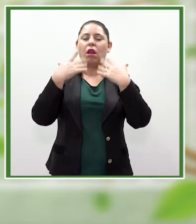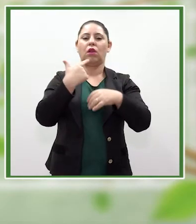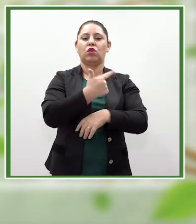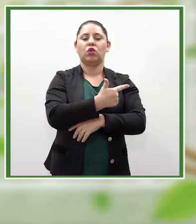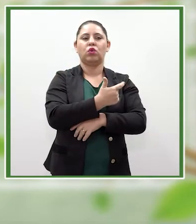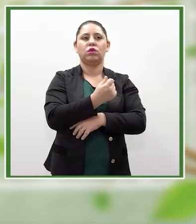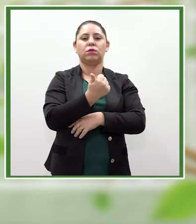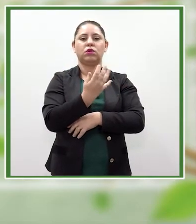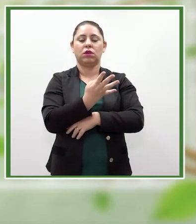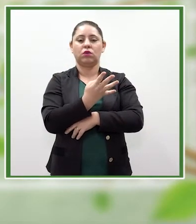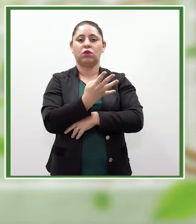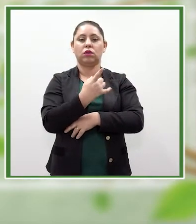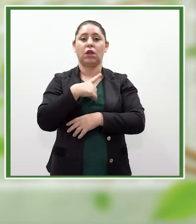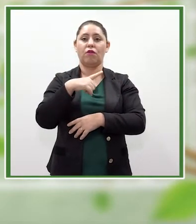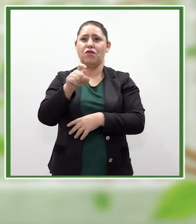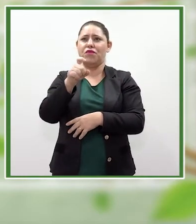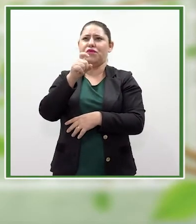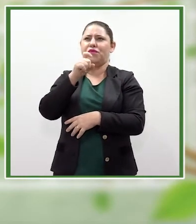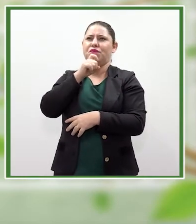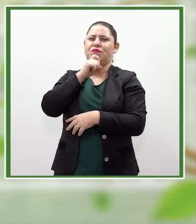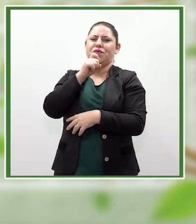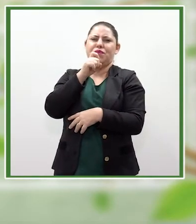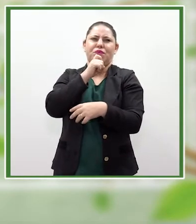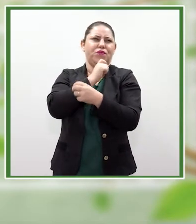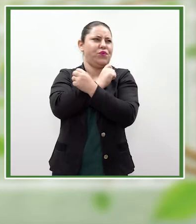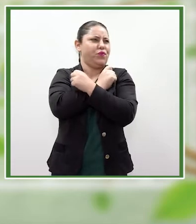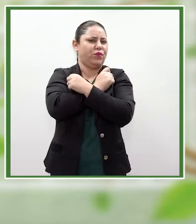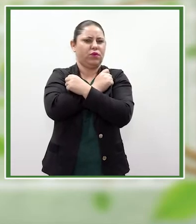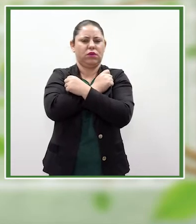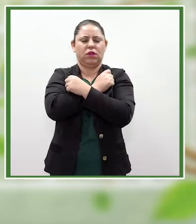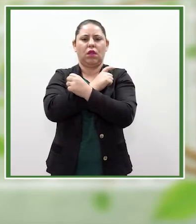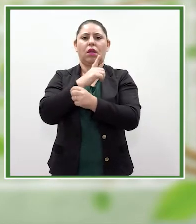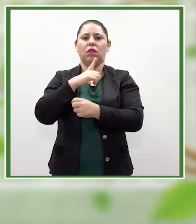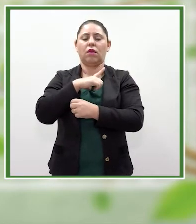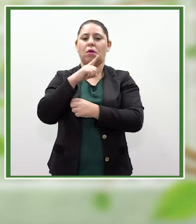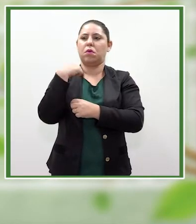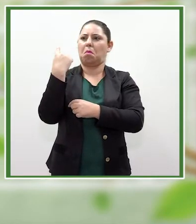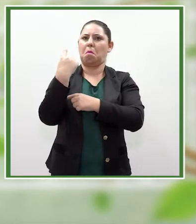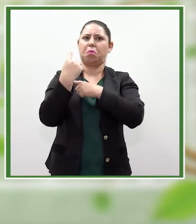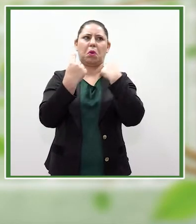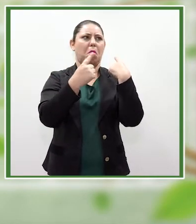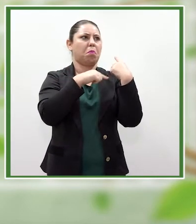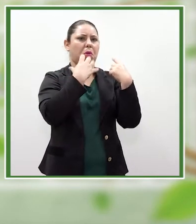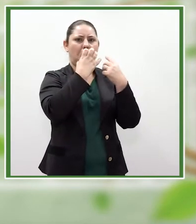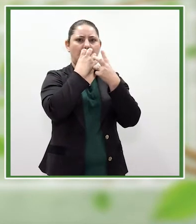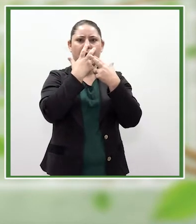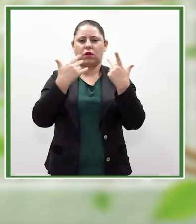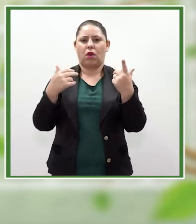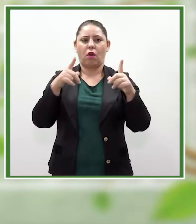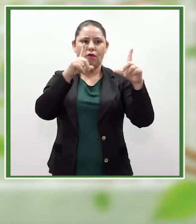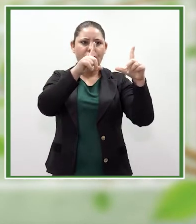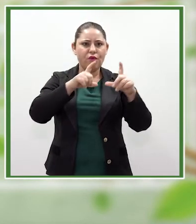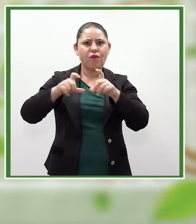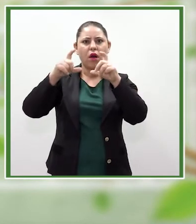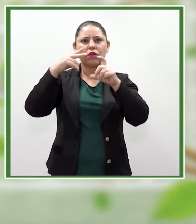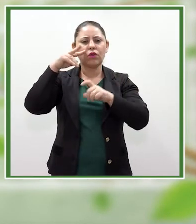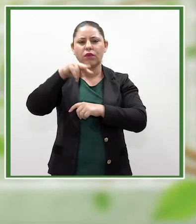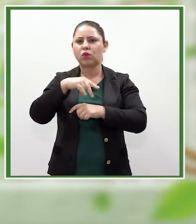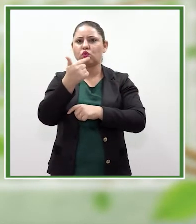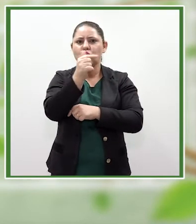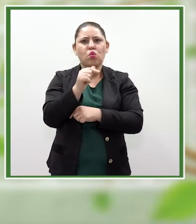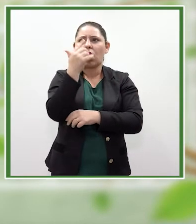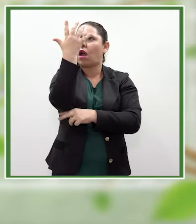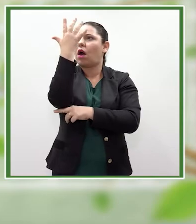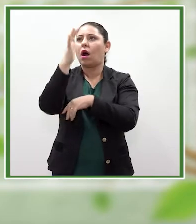essa mortandade de animais, e pela foto vocês podem perceber que não existe nenhuma árvore no sistema, né? Se nós tivéssemos as árvores